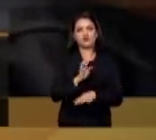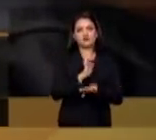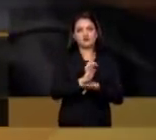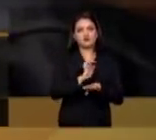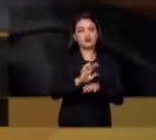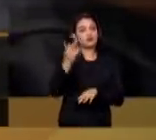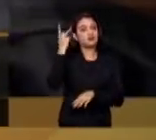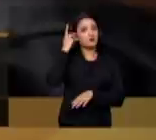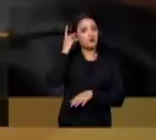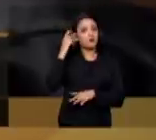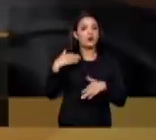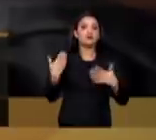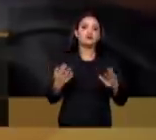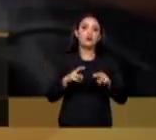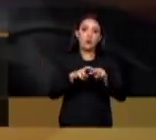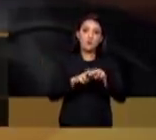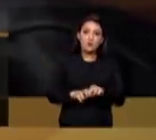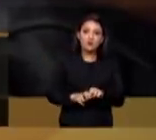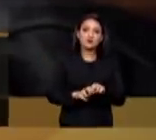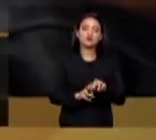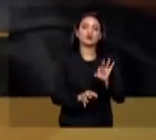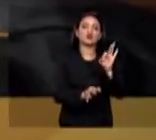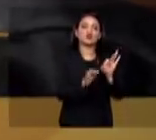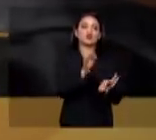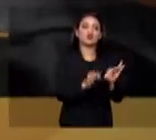a competência seria da Justiça Federal